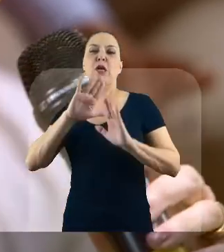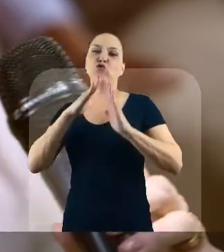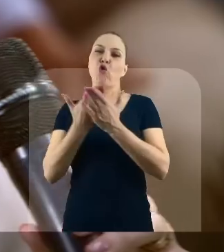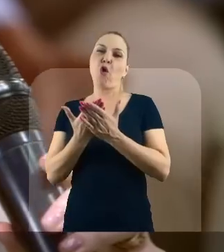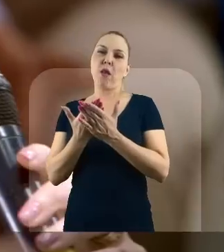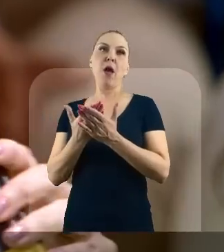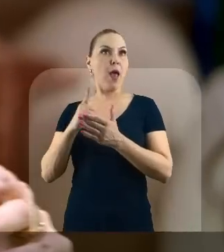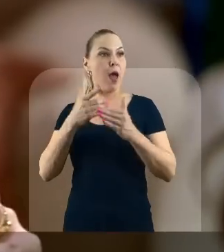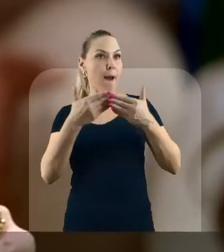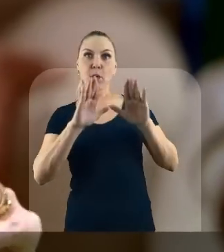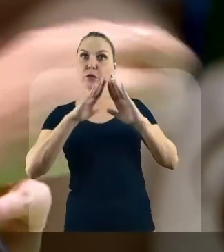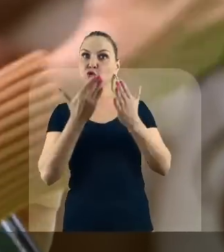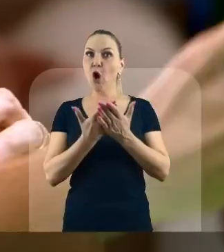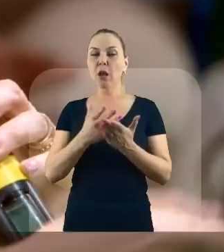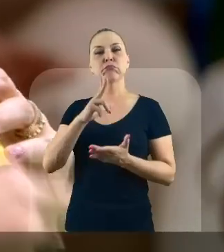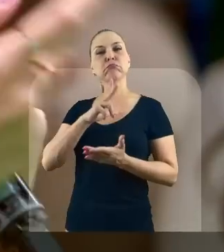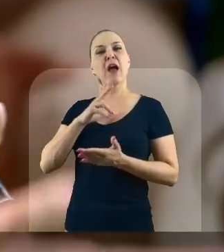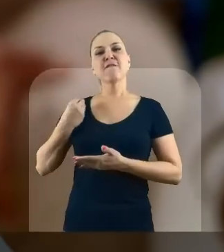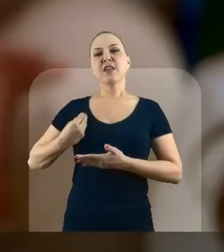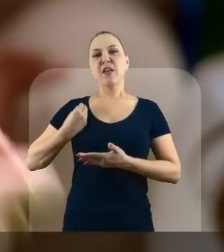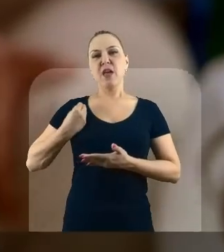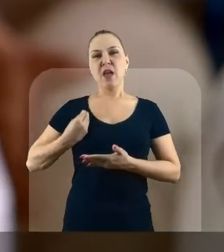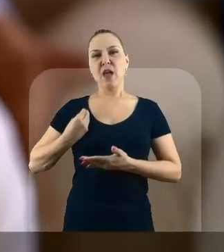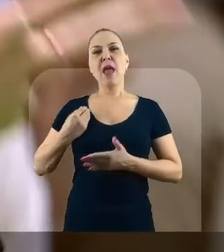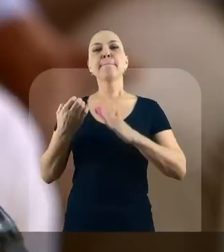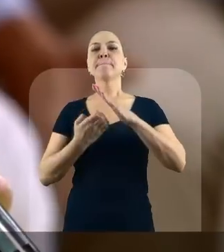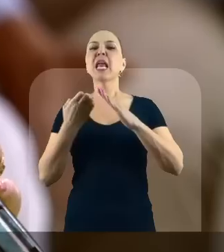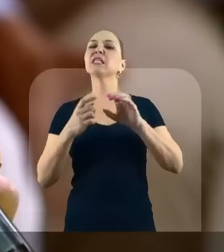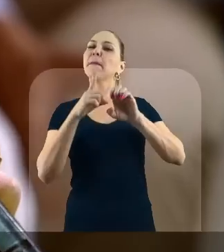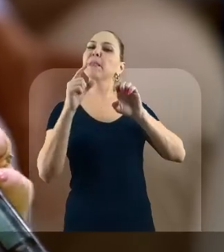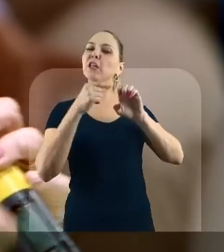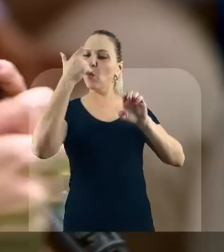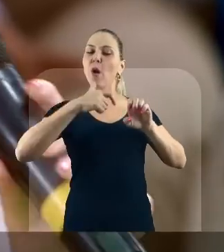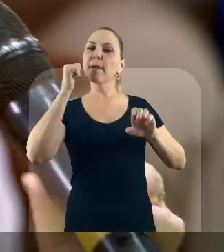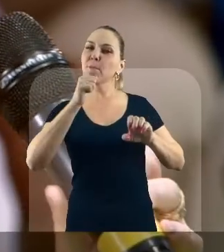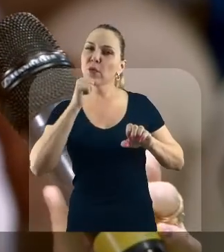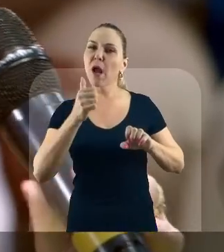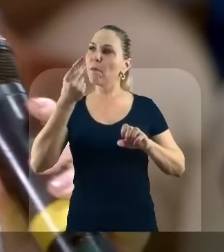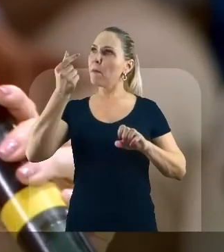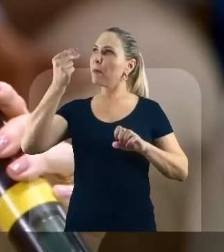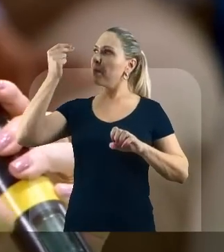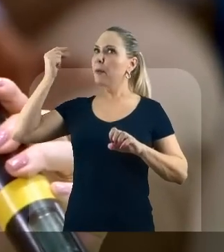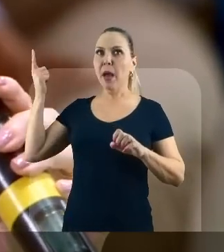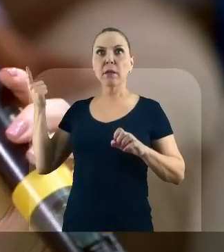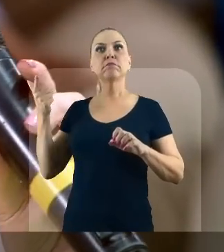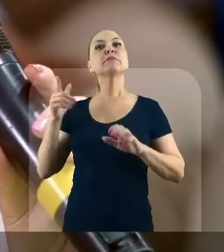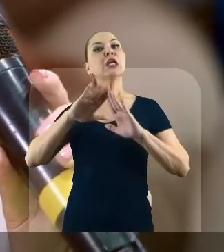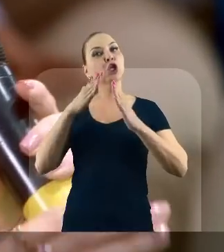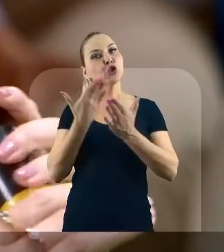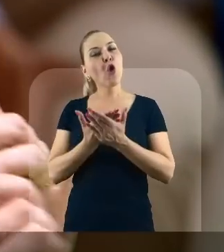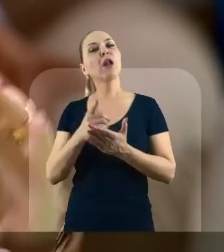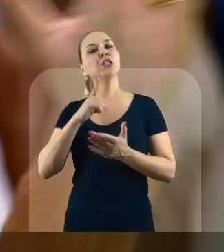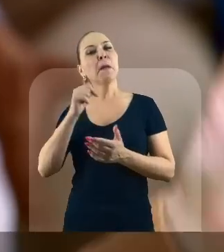uma escolinha para poder viver, para ganhar empreendedora, uma mulher empreendedora há muito tempo atrás. E essa